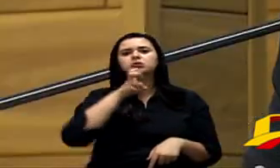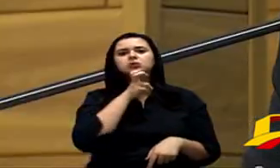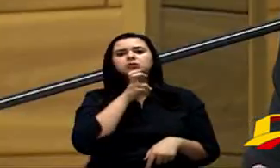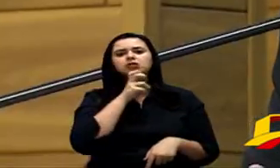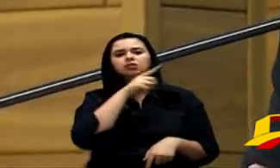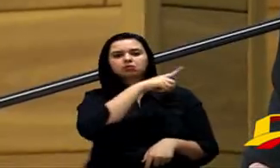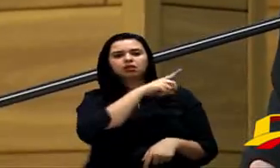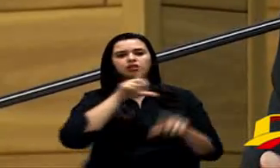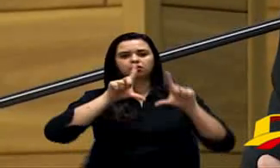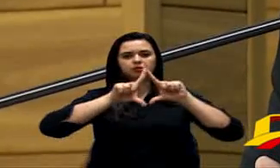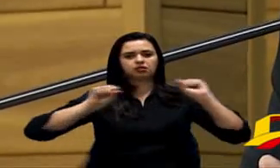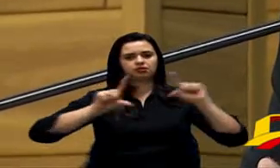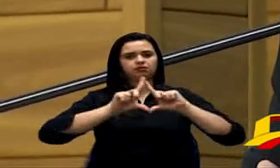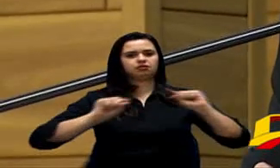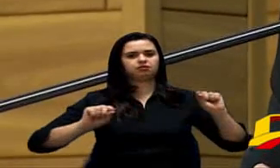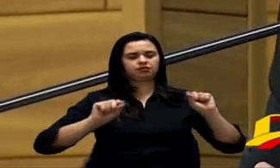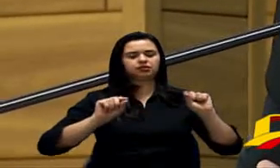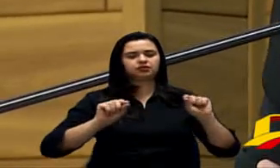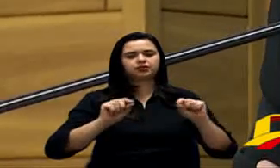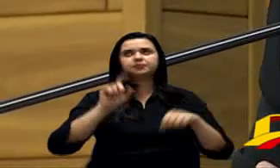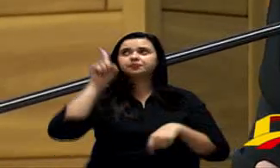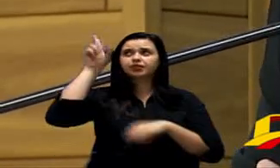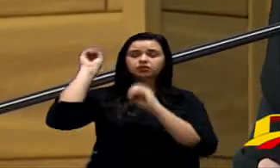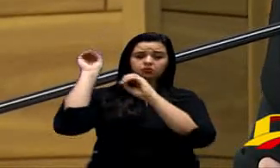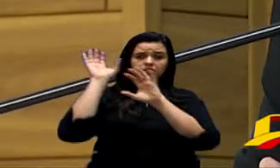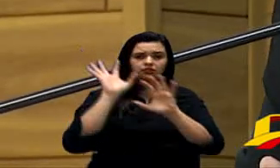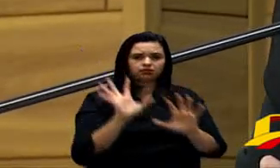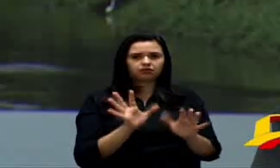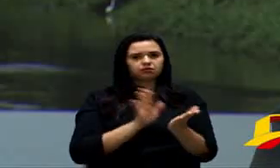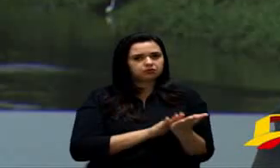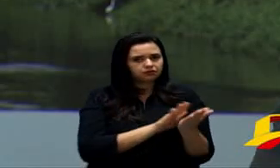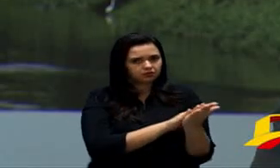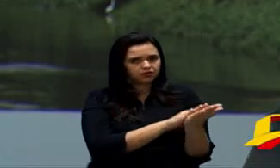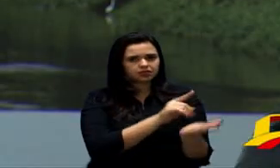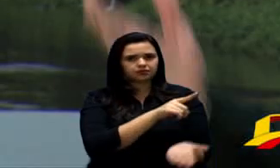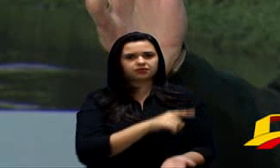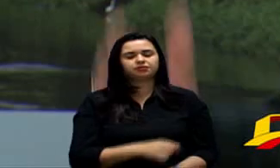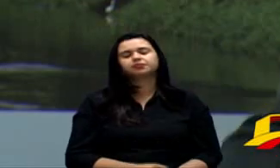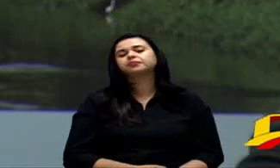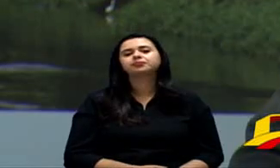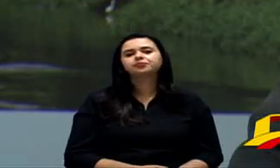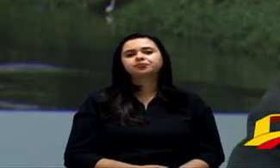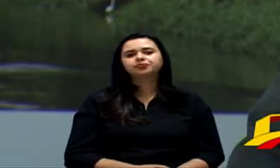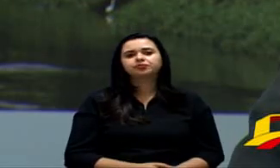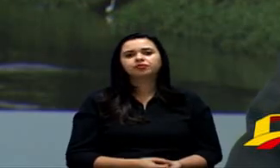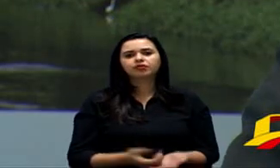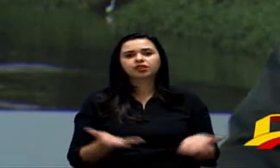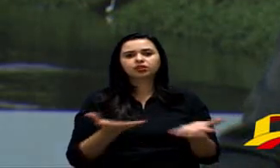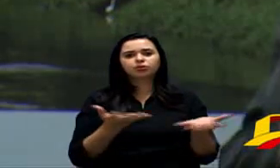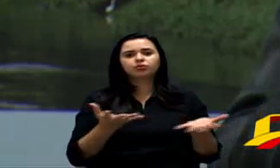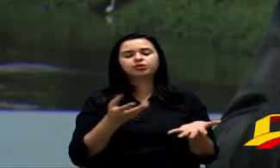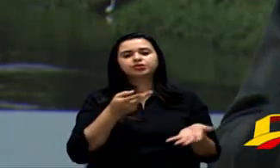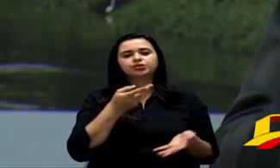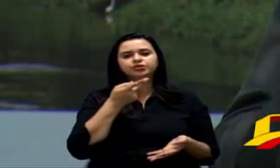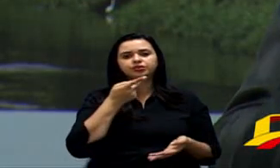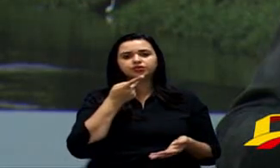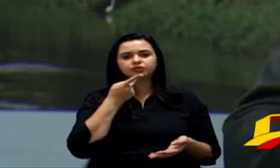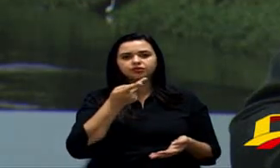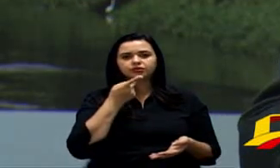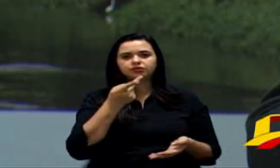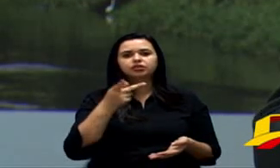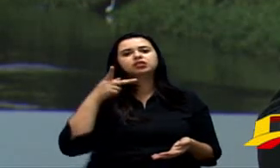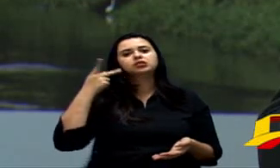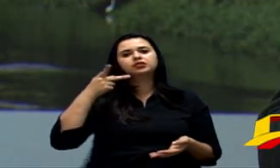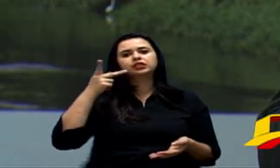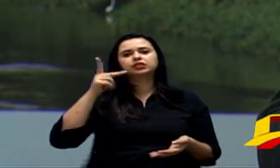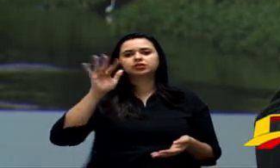viu? Sucesso, Deus te abençoe e parabéns a você. E agora eu vou falar do vereador Fausto por terem convocado essa audiência pública.